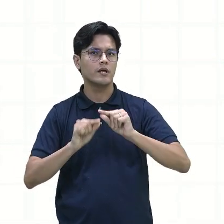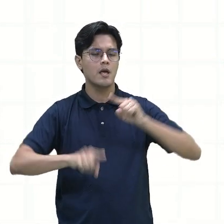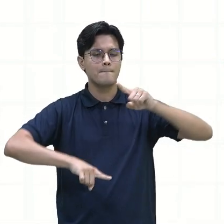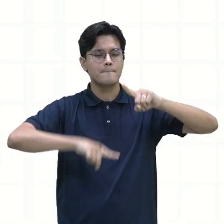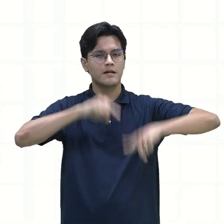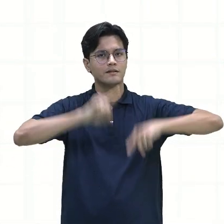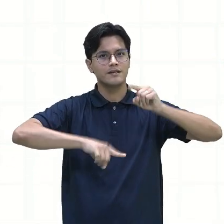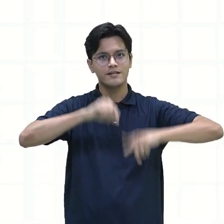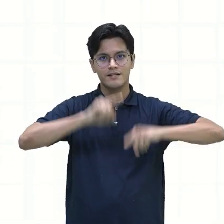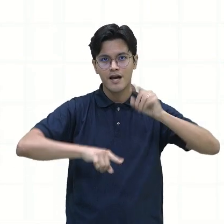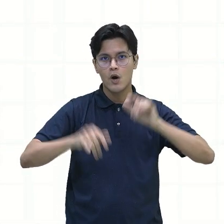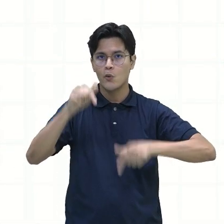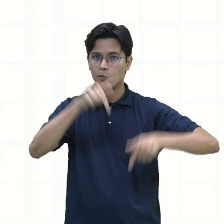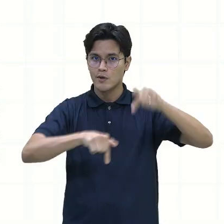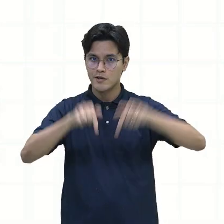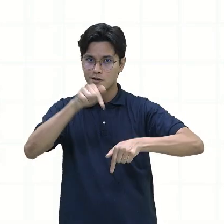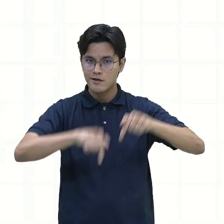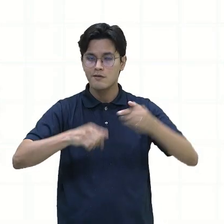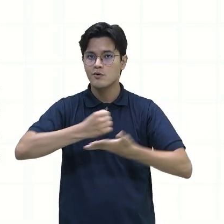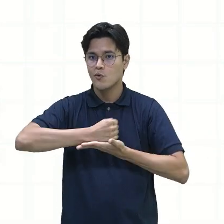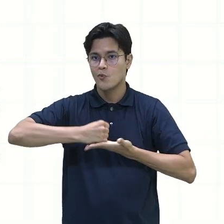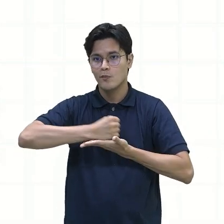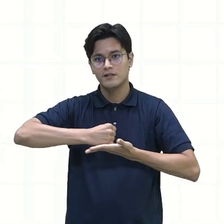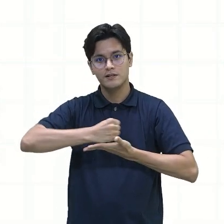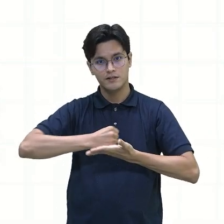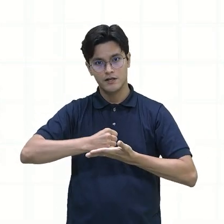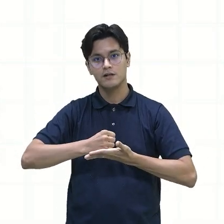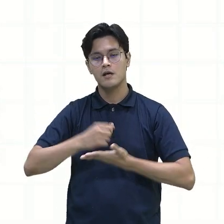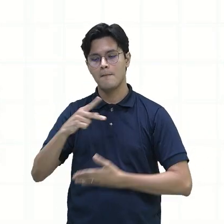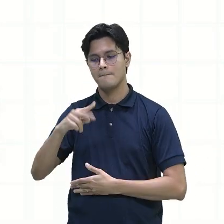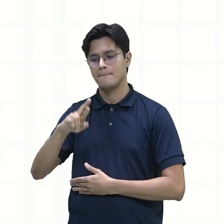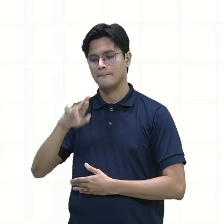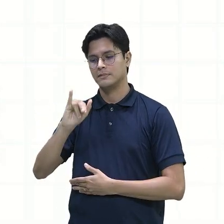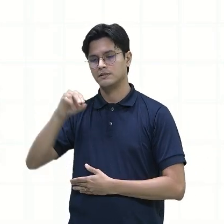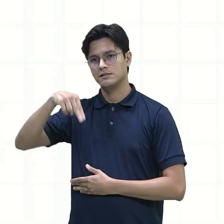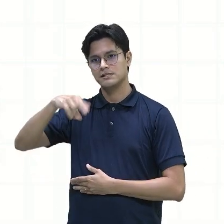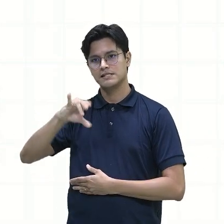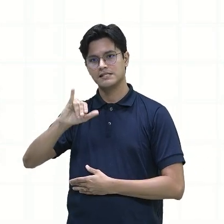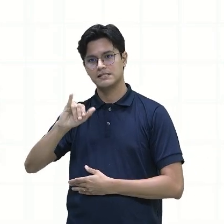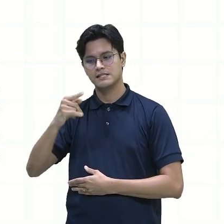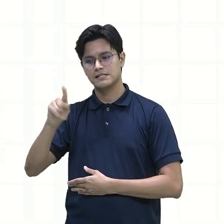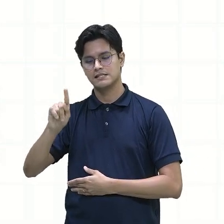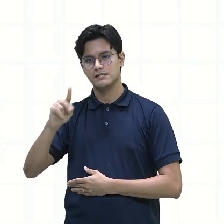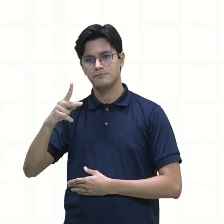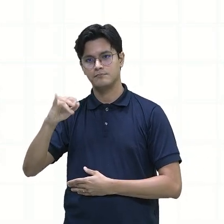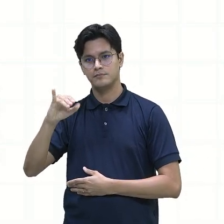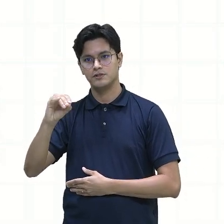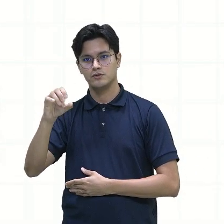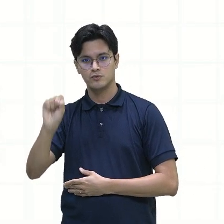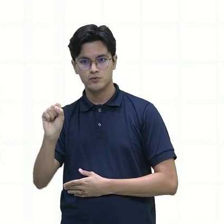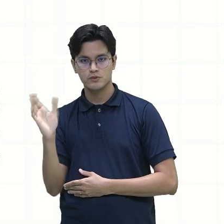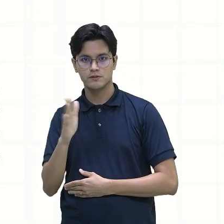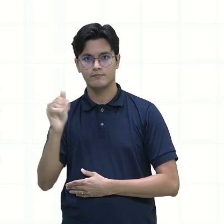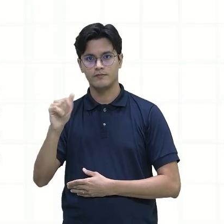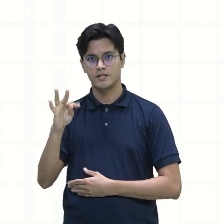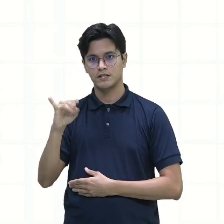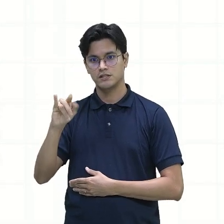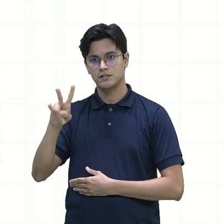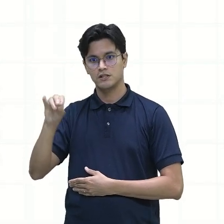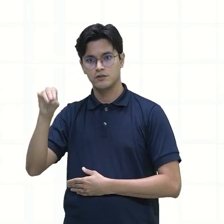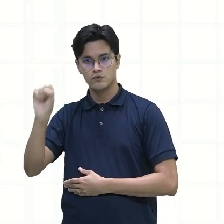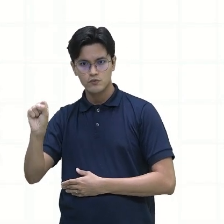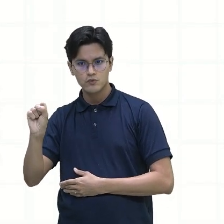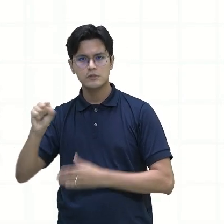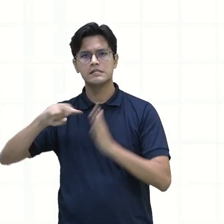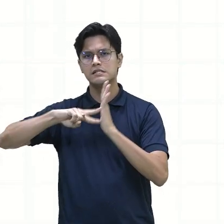são muito utilizados nesses assuntos que são relacionados a plantas medicinais, princípios ativos.